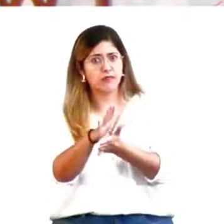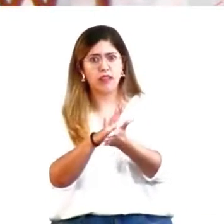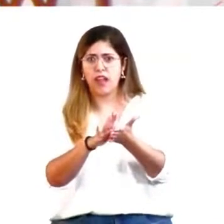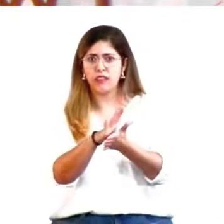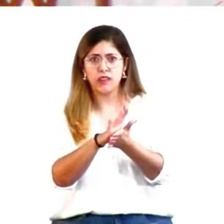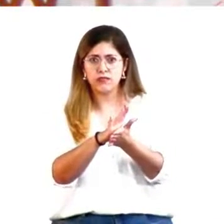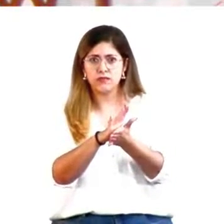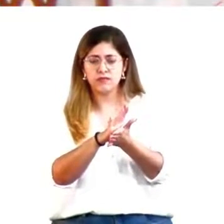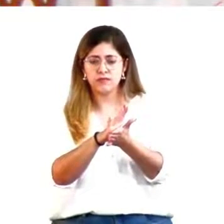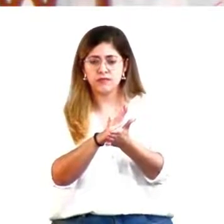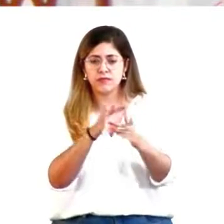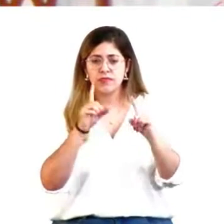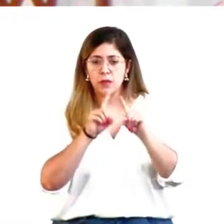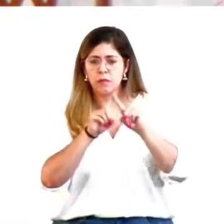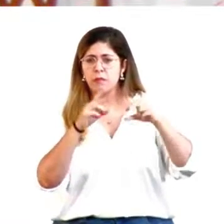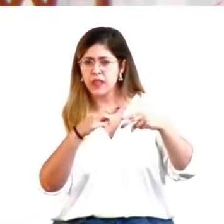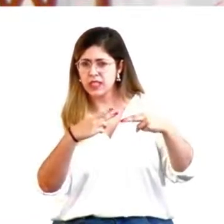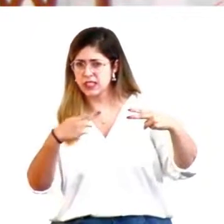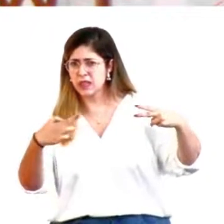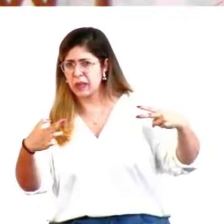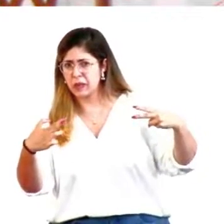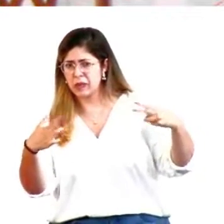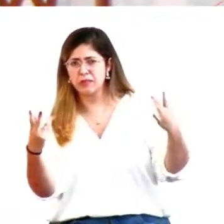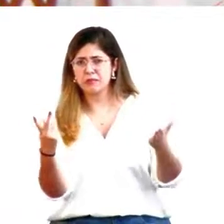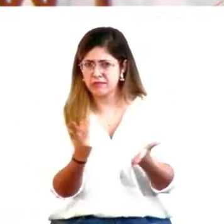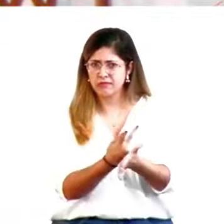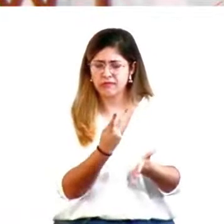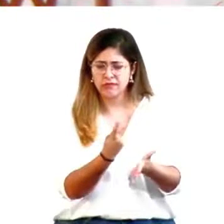chocarrices, coisas essas inconvenientes.